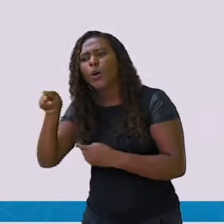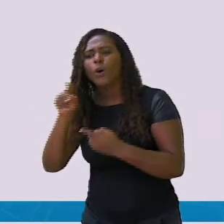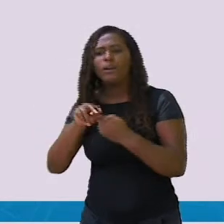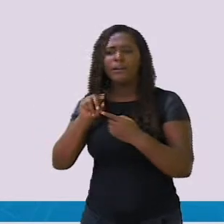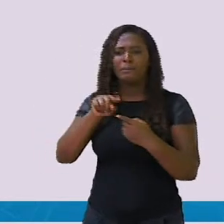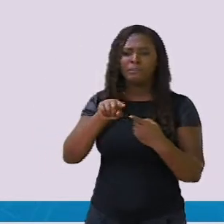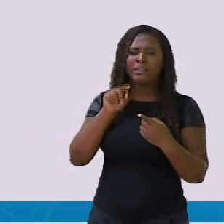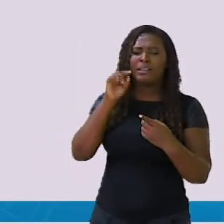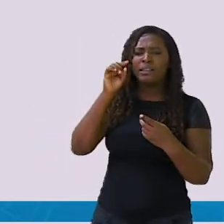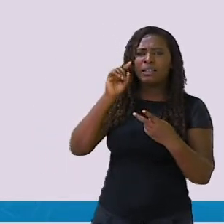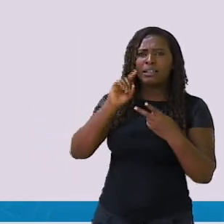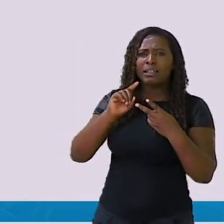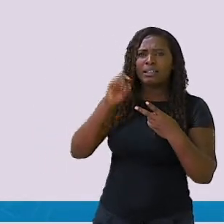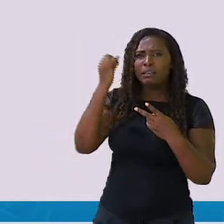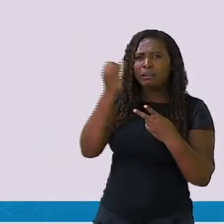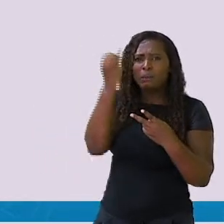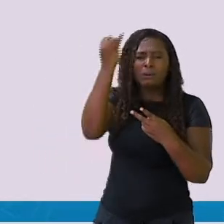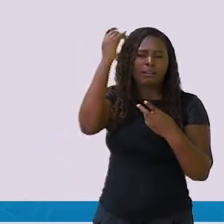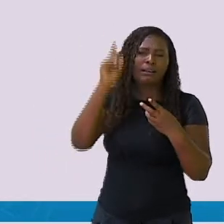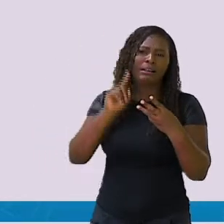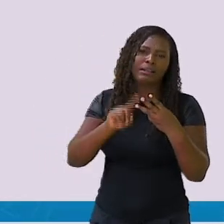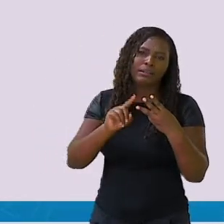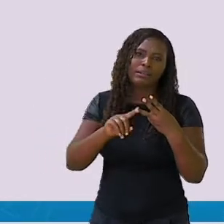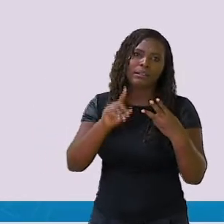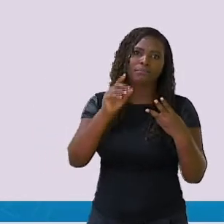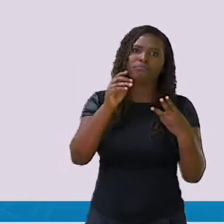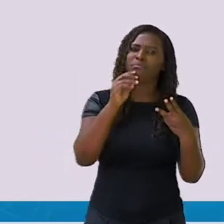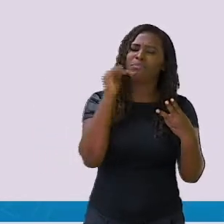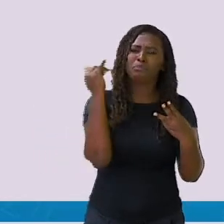mental, ele fornece ao aluno uma maneira